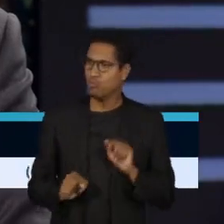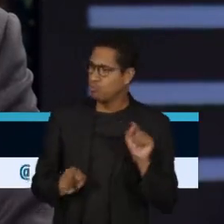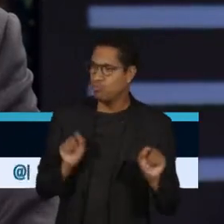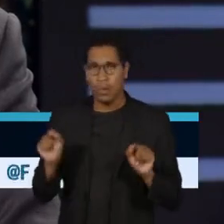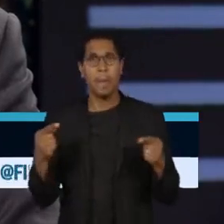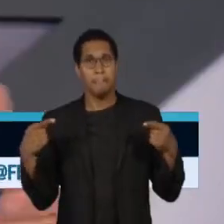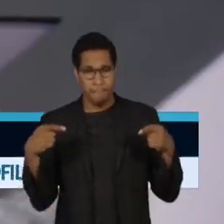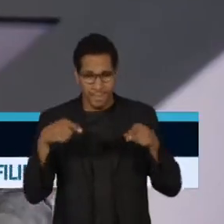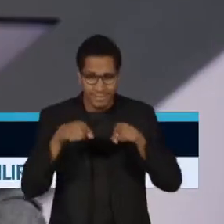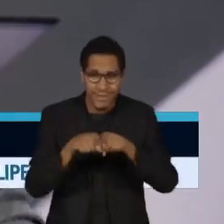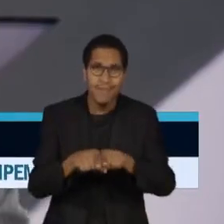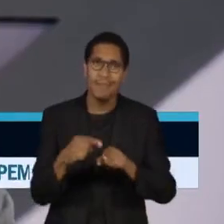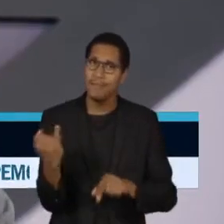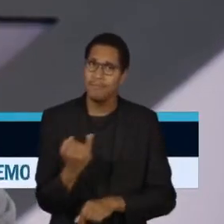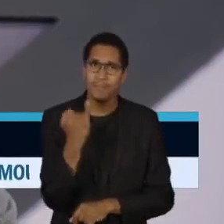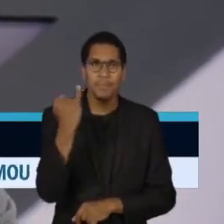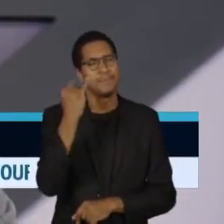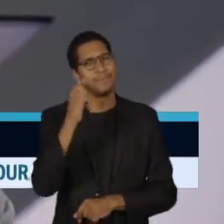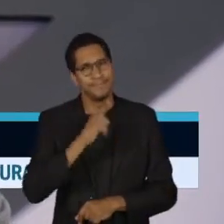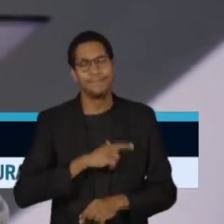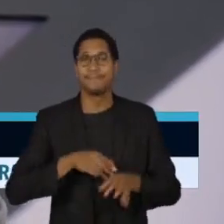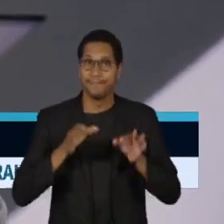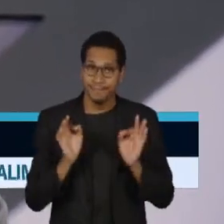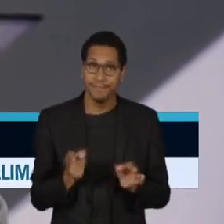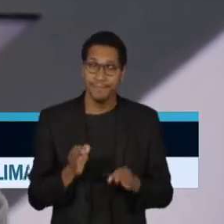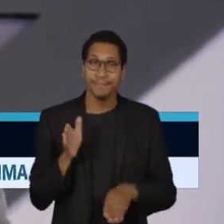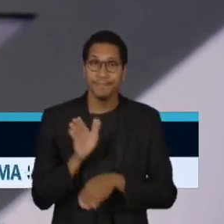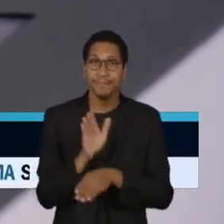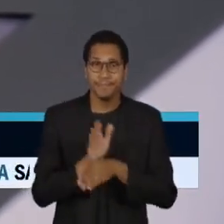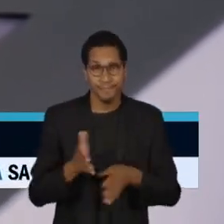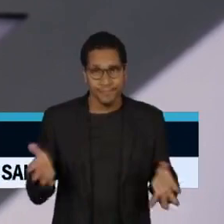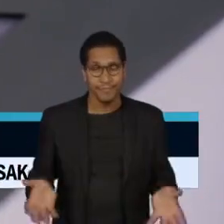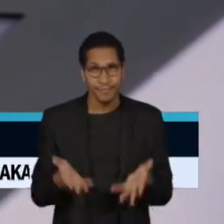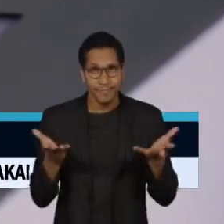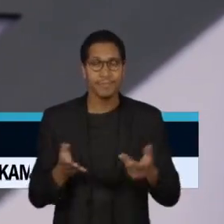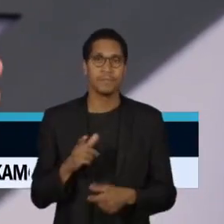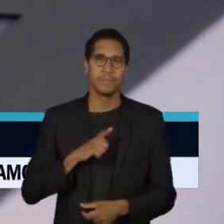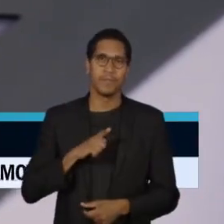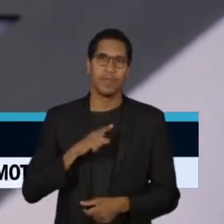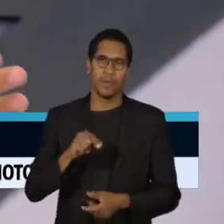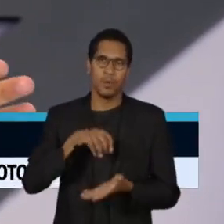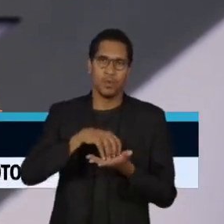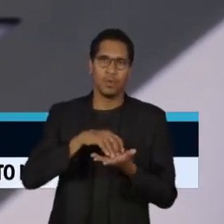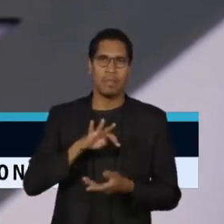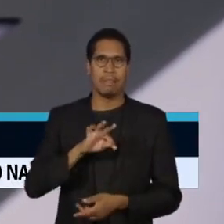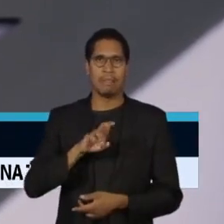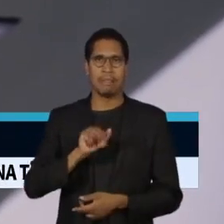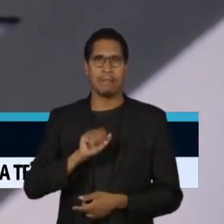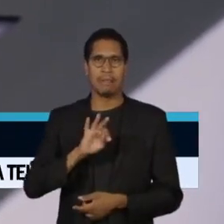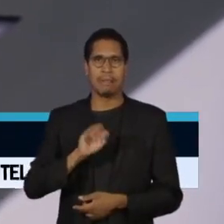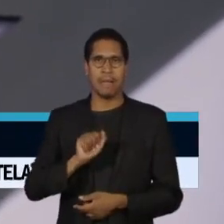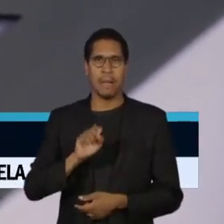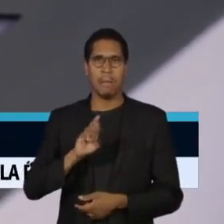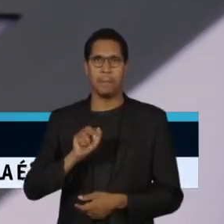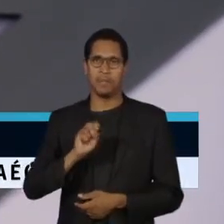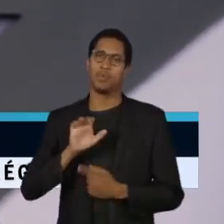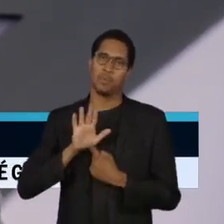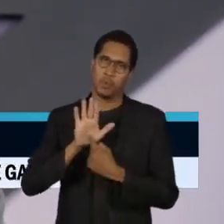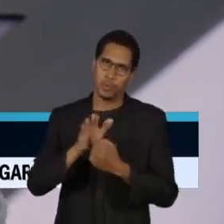são parcerias, sob todas as formas que o Trata Brasil chamou a atenção e vários especialistas têm chamado a atenção.